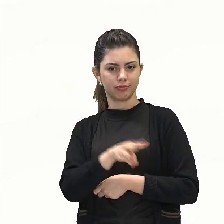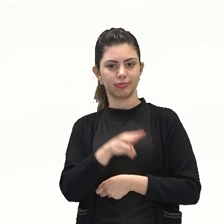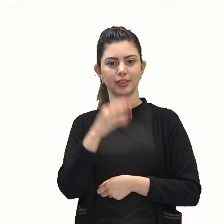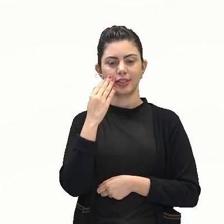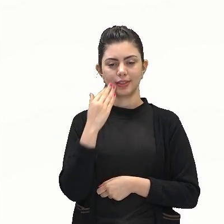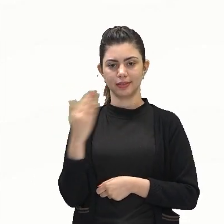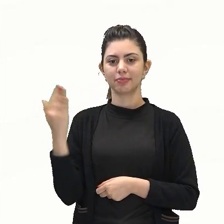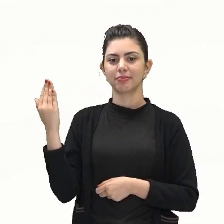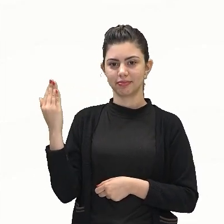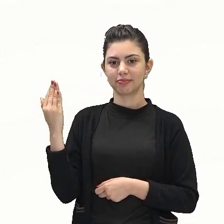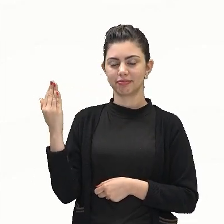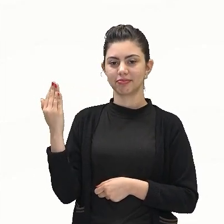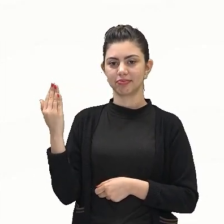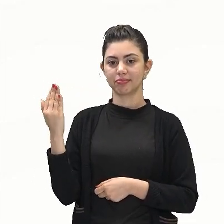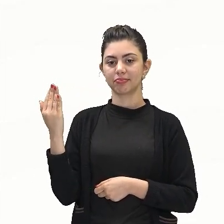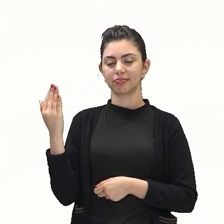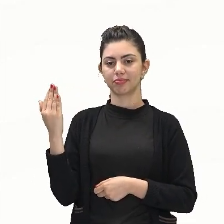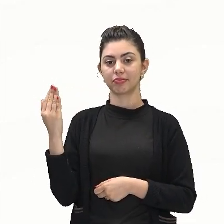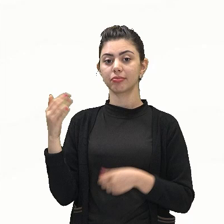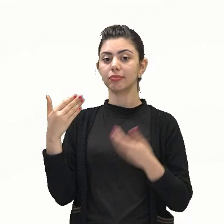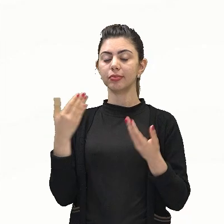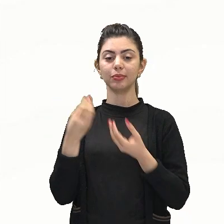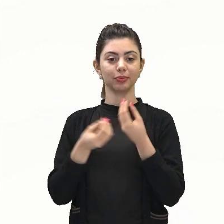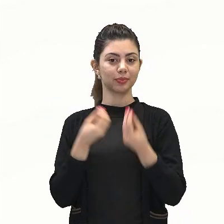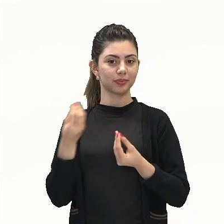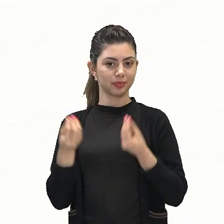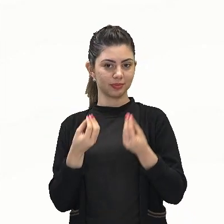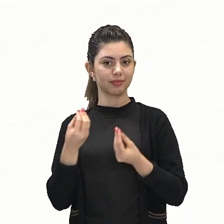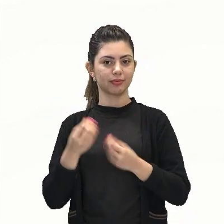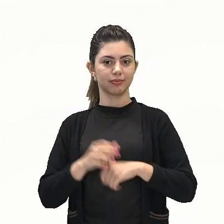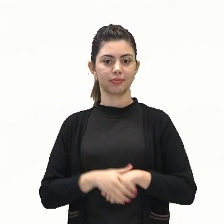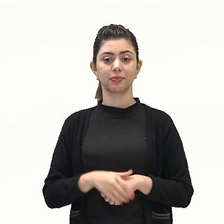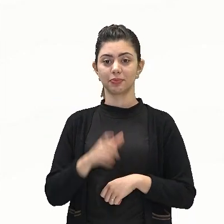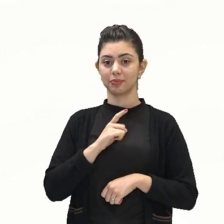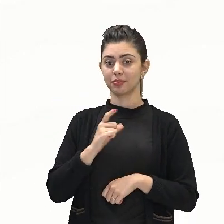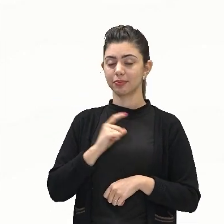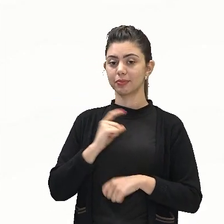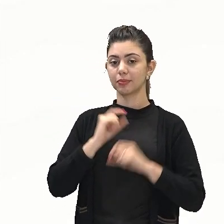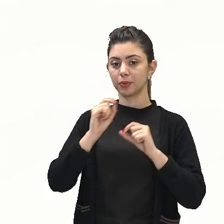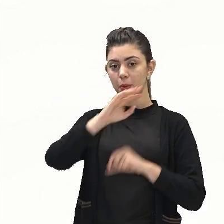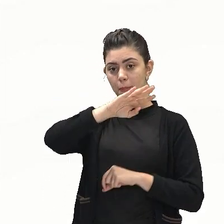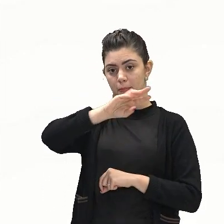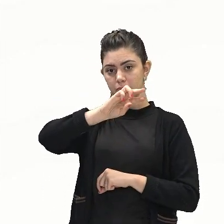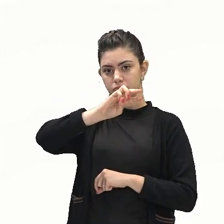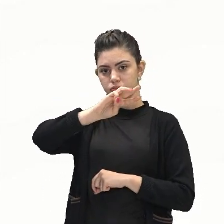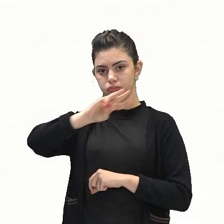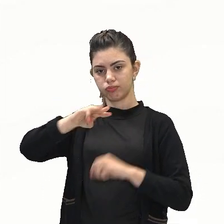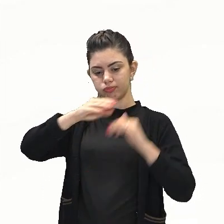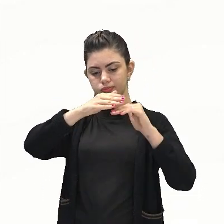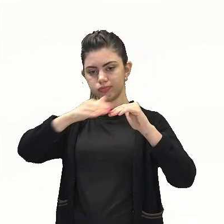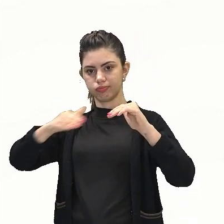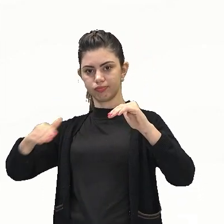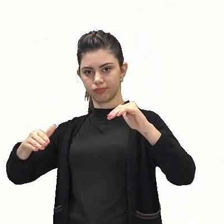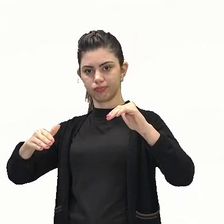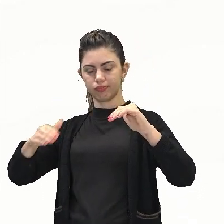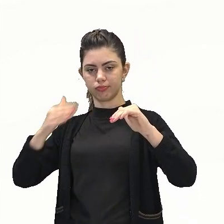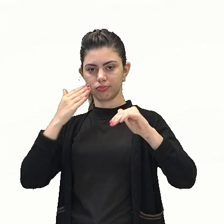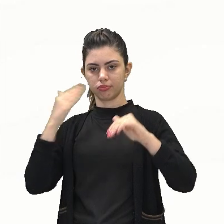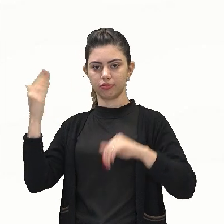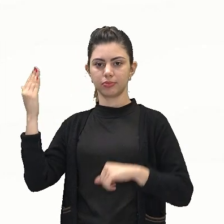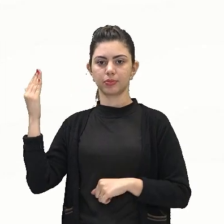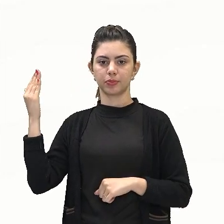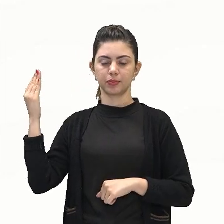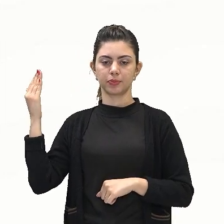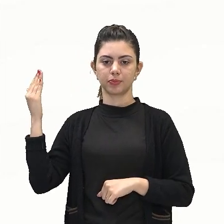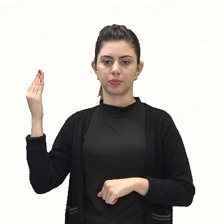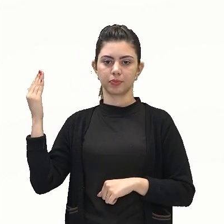Tá? Deixar ali a minha... Eu tenho aqui a minha diagonal principal. Deixa eu marcar aqui de azul para